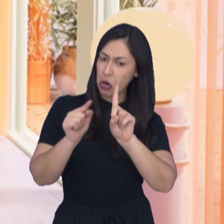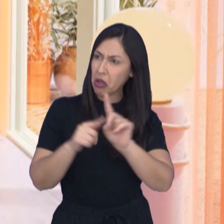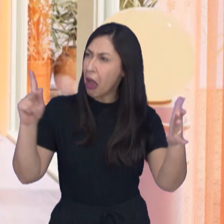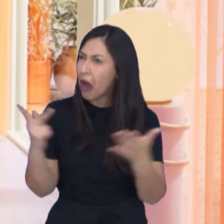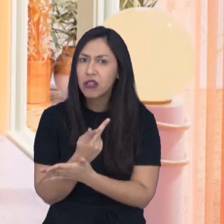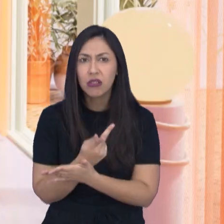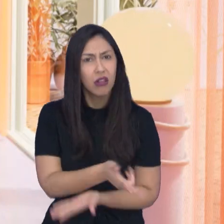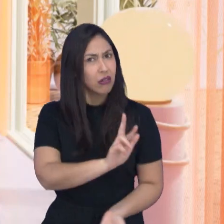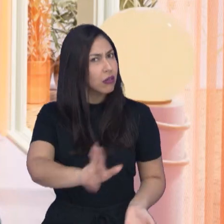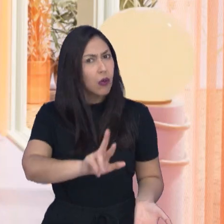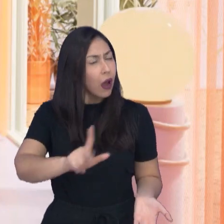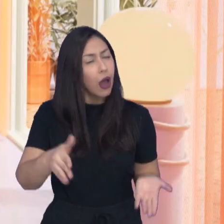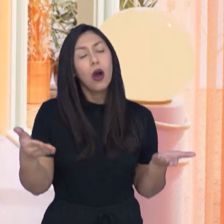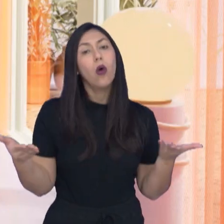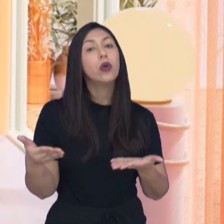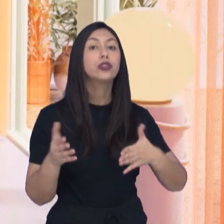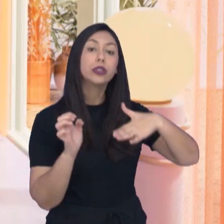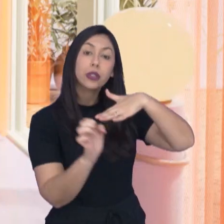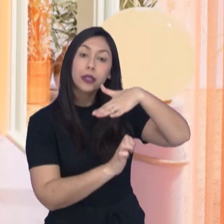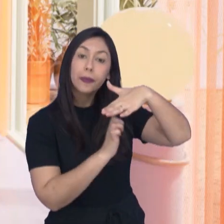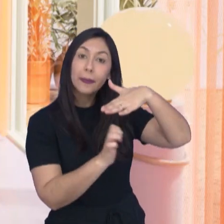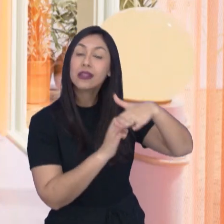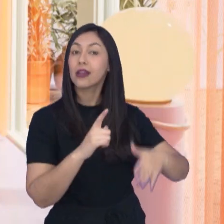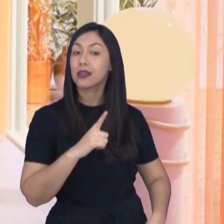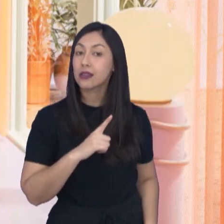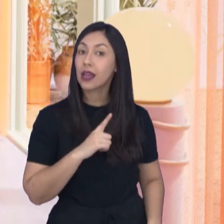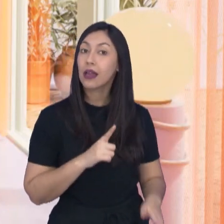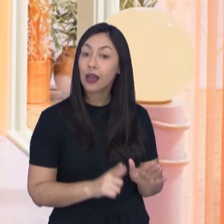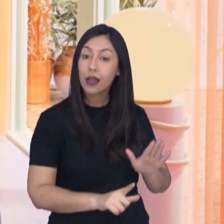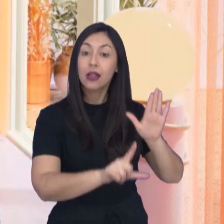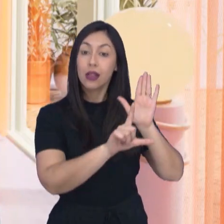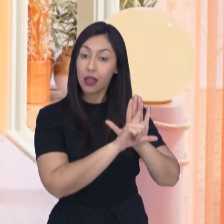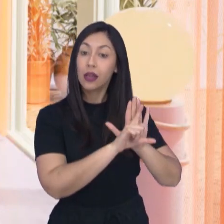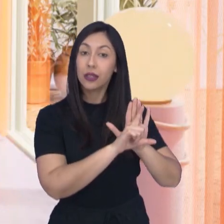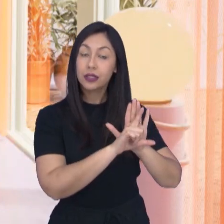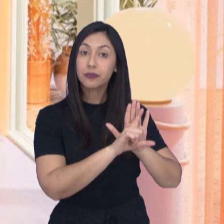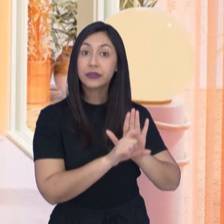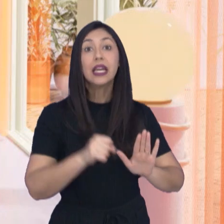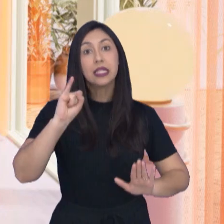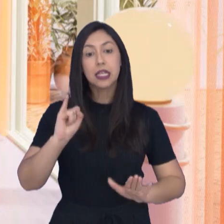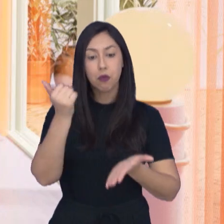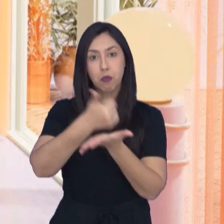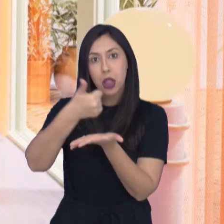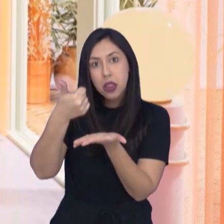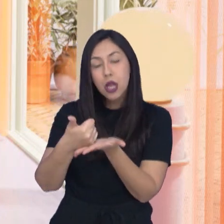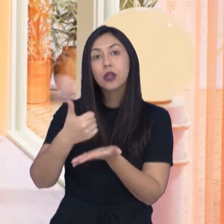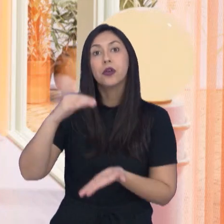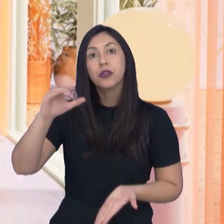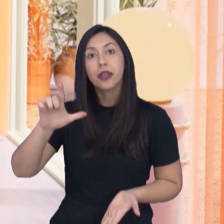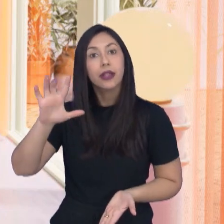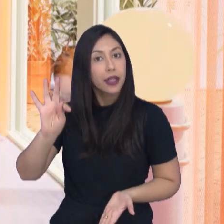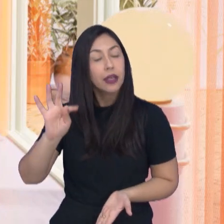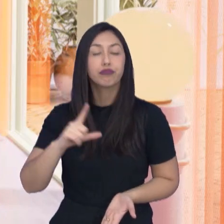não, né? Hoje as empresas, elas têm a lei, né? Conforme as mulheres são registradas pela CLT, então elas têm ali assegurado, né,